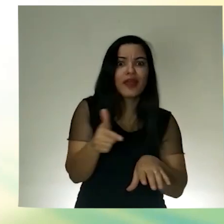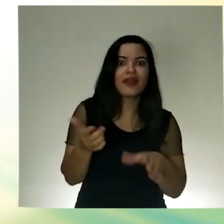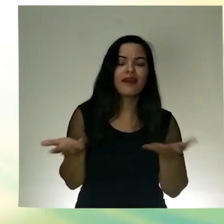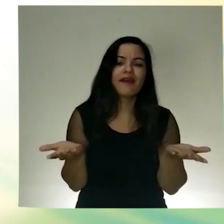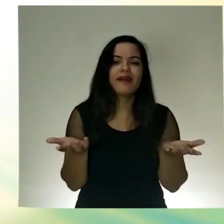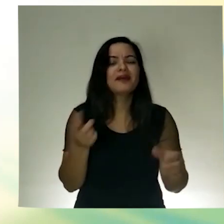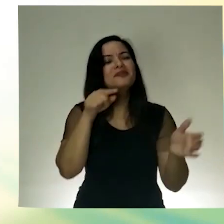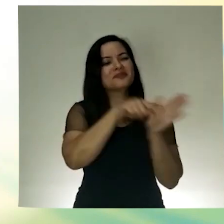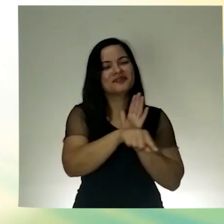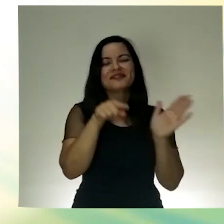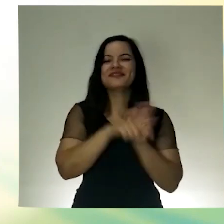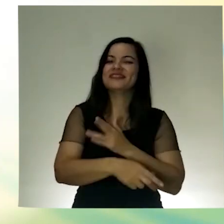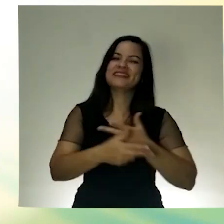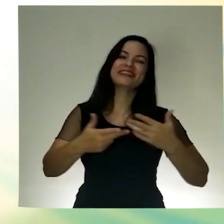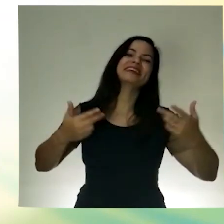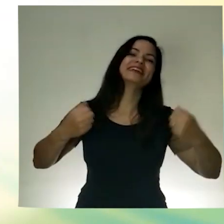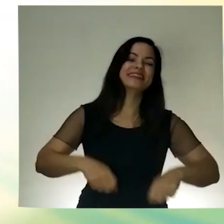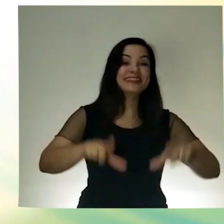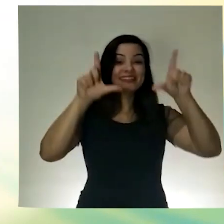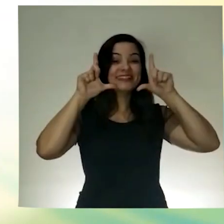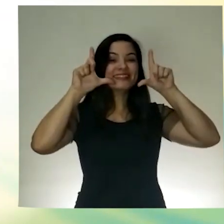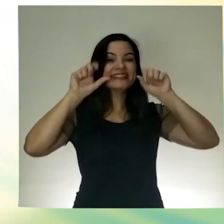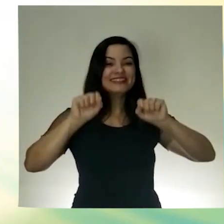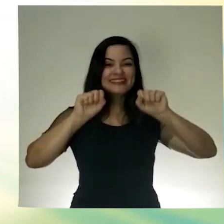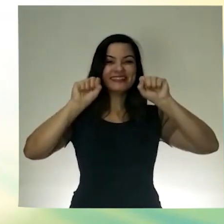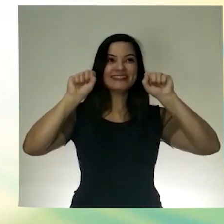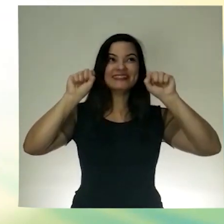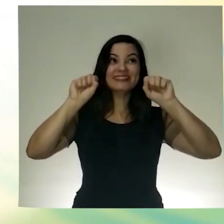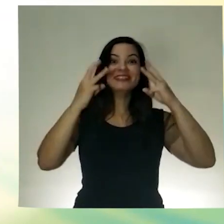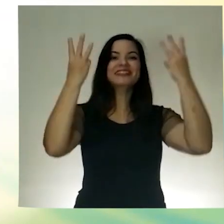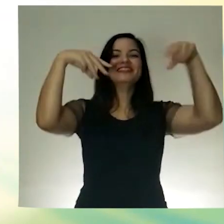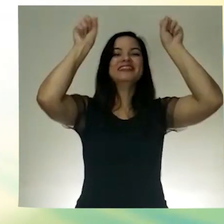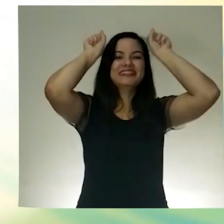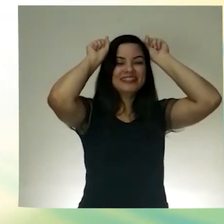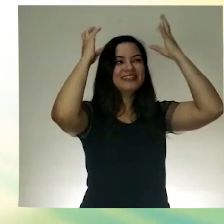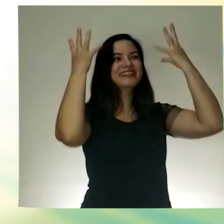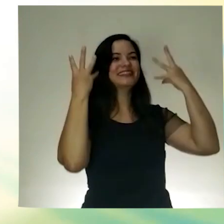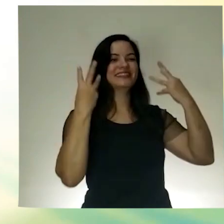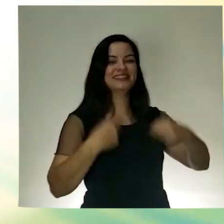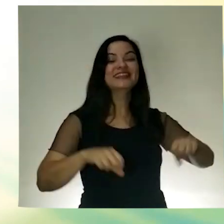pergunta a Luna faz. Esse é o show da Luna,